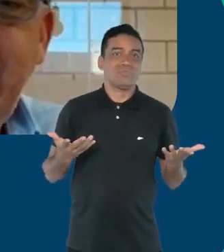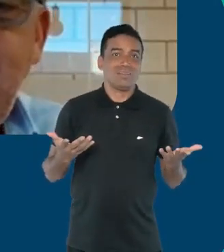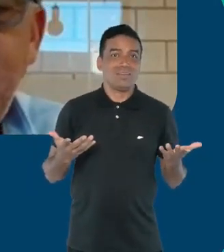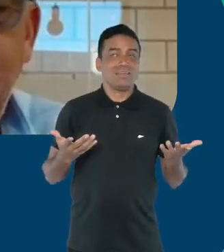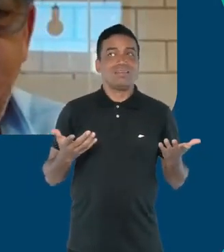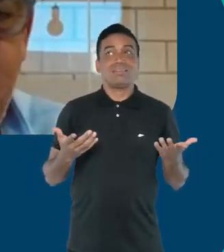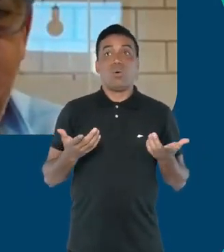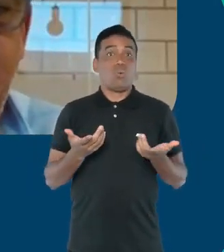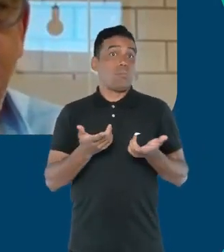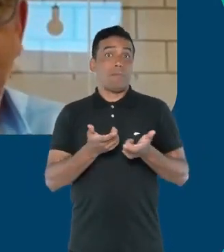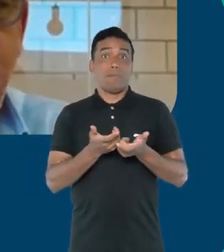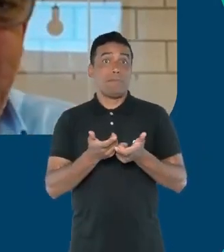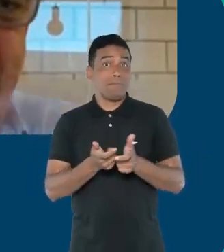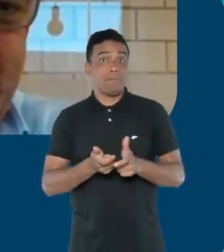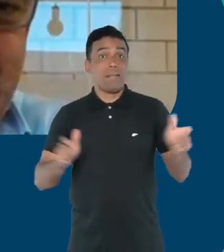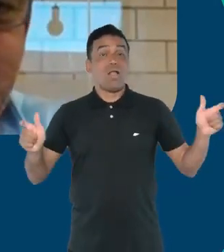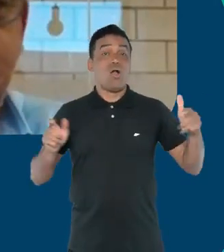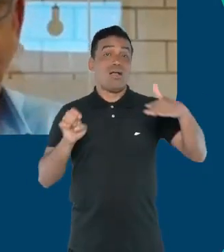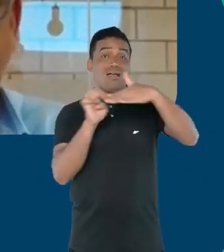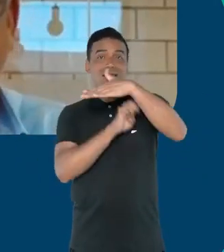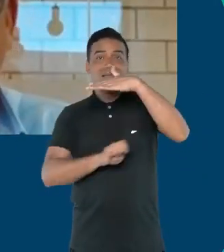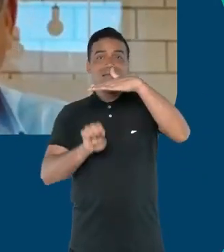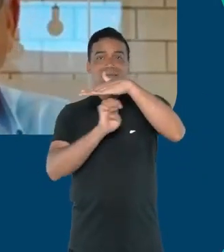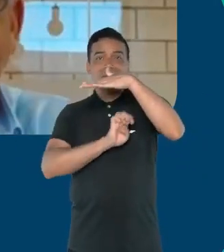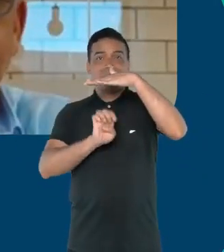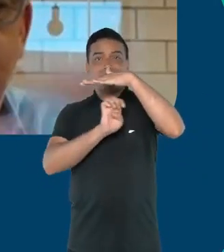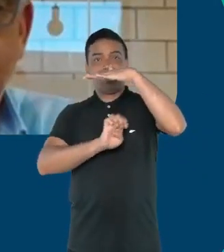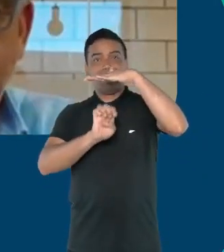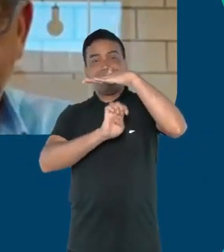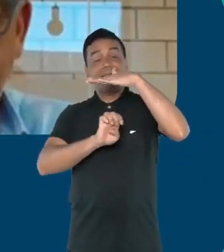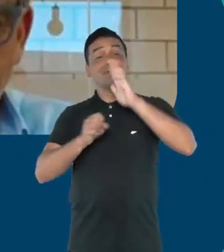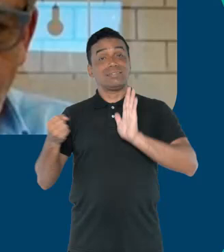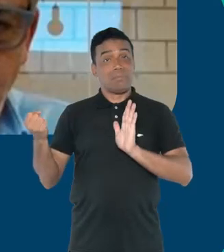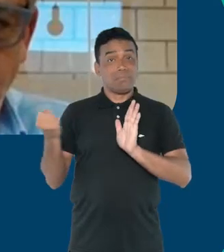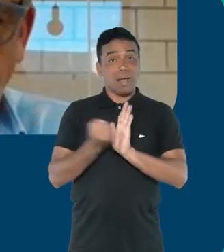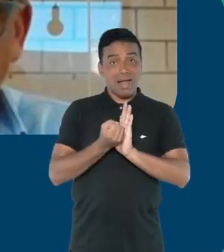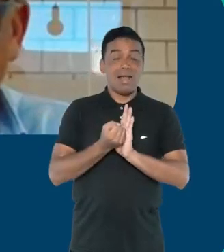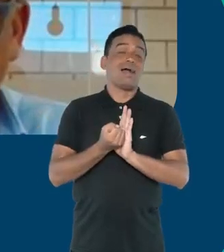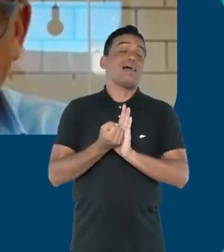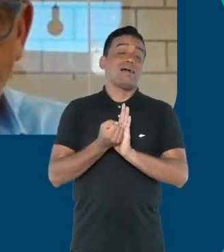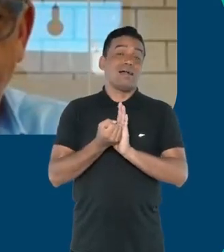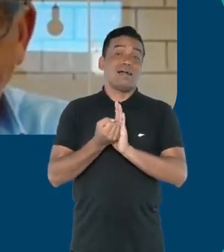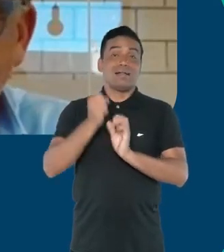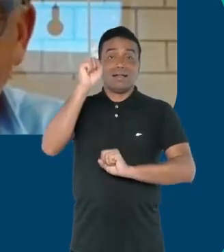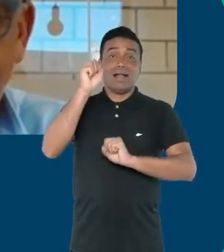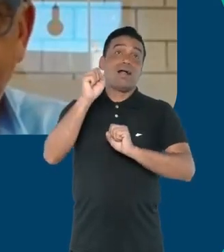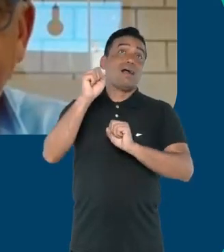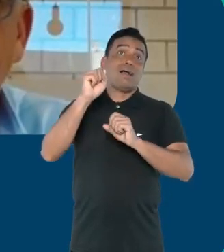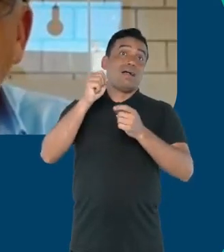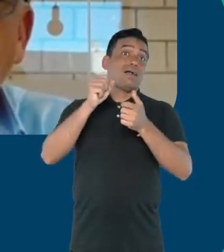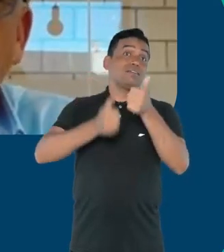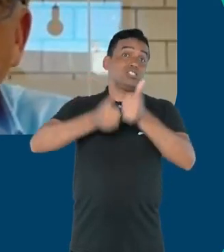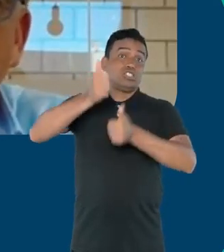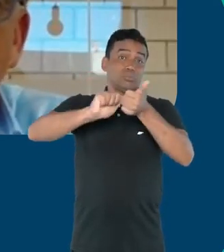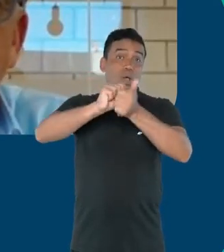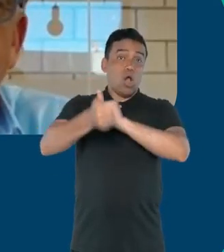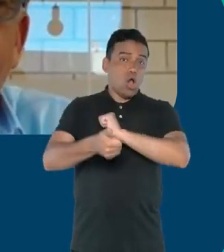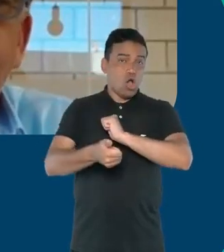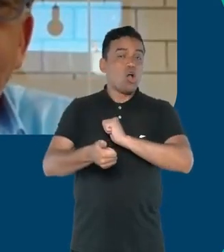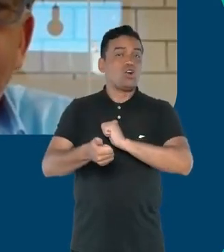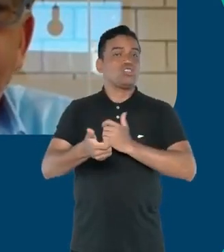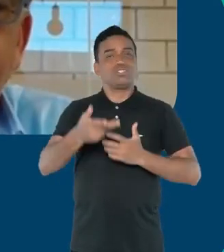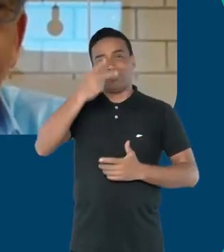as grandes empresas, as grandes marcas esportivas, os grandes atletas,